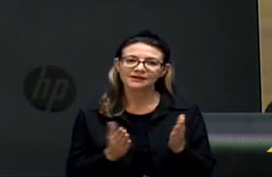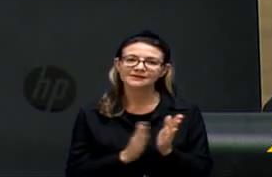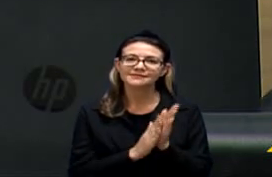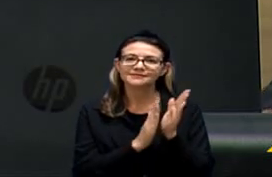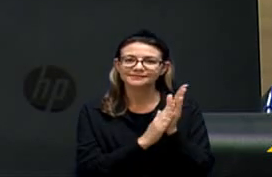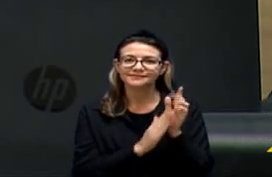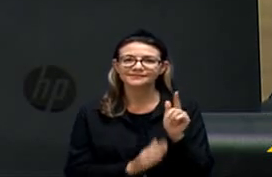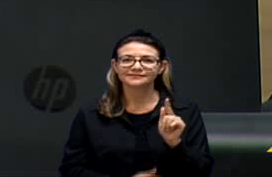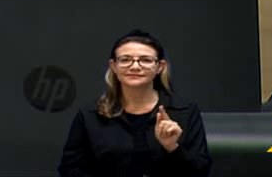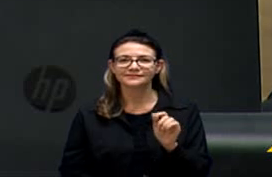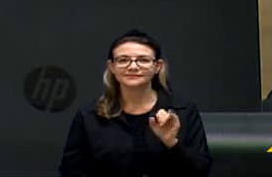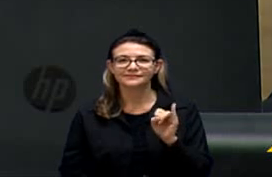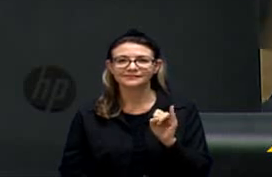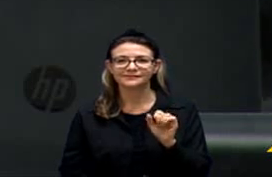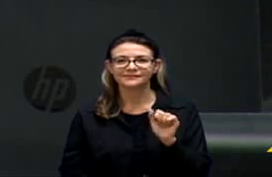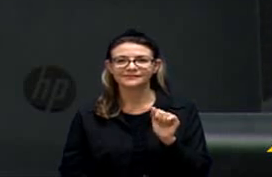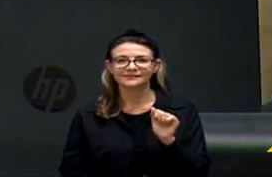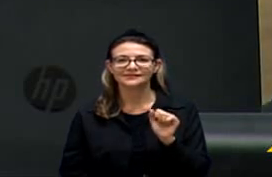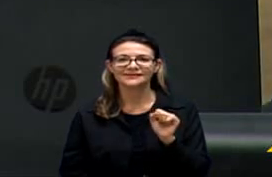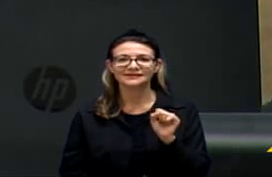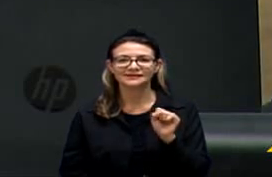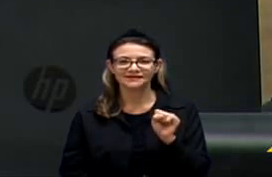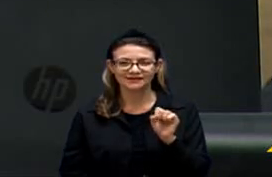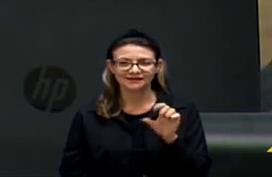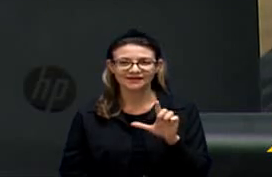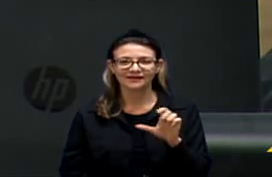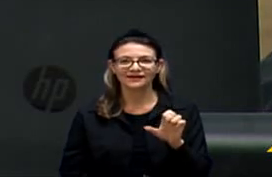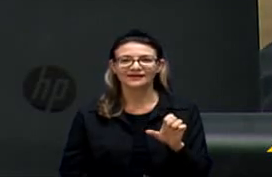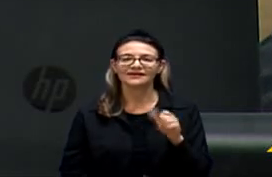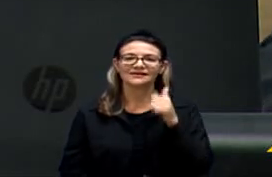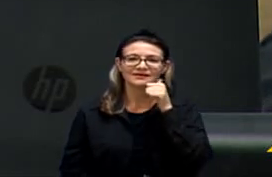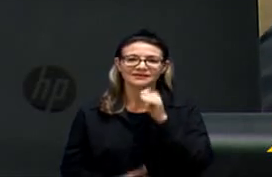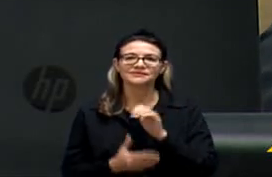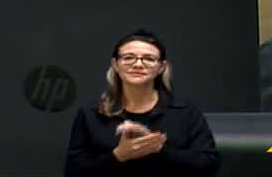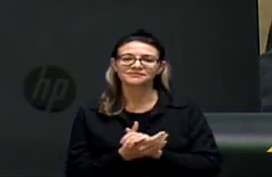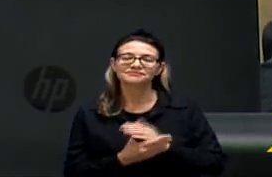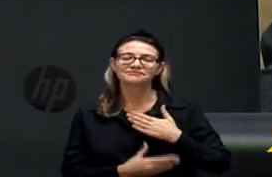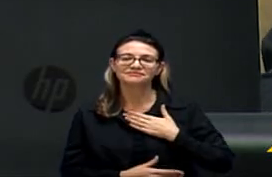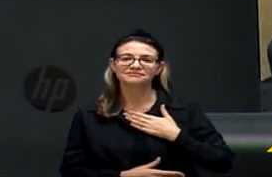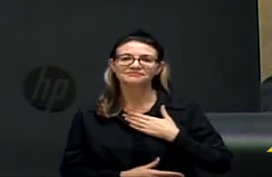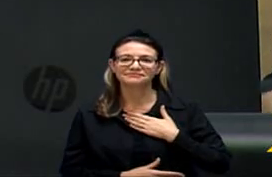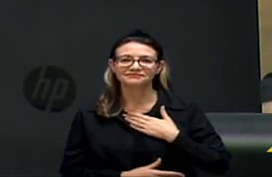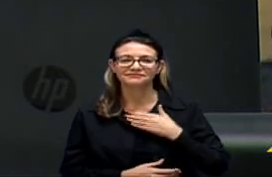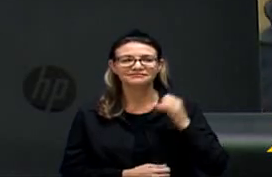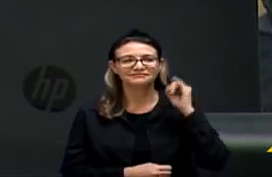Gisele Viviana que é minha esposa que Deus possa abençoar mais um ano de